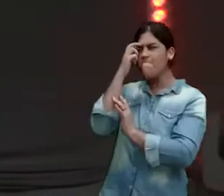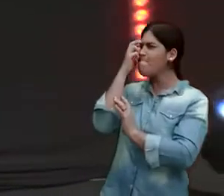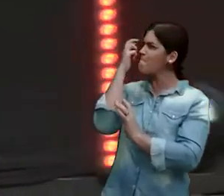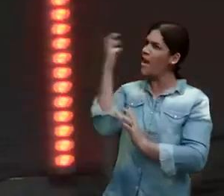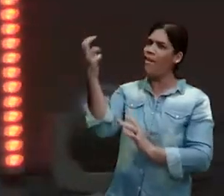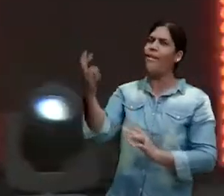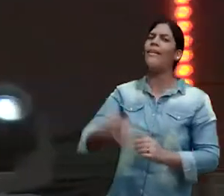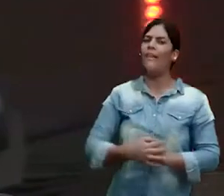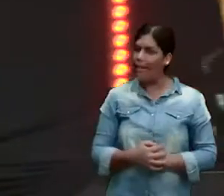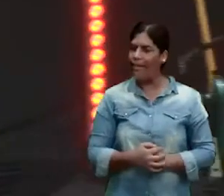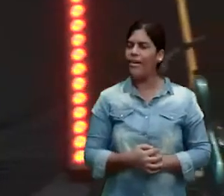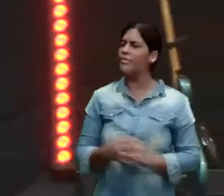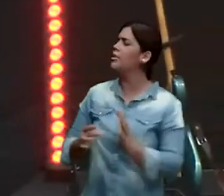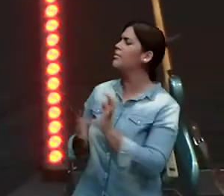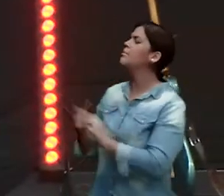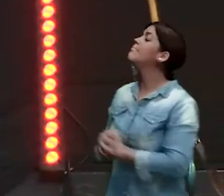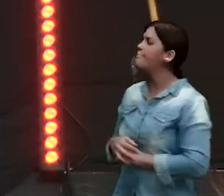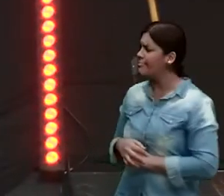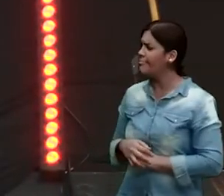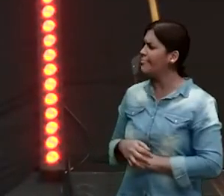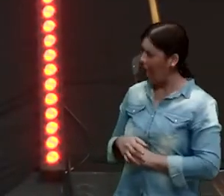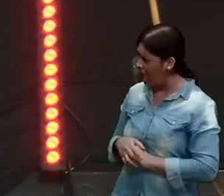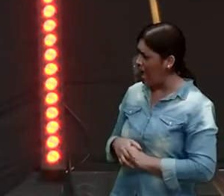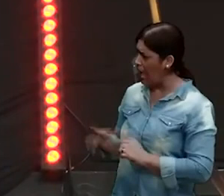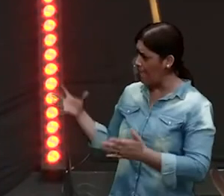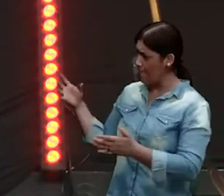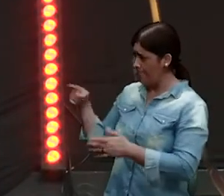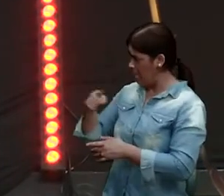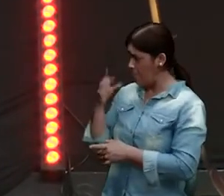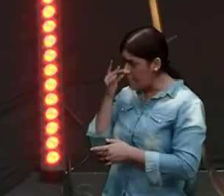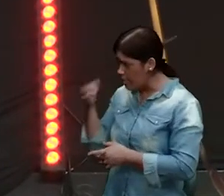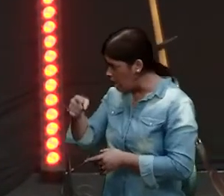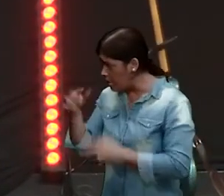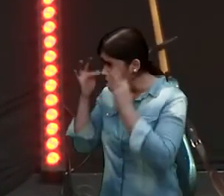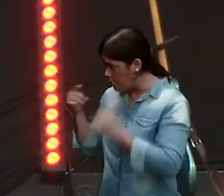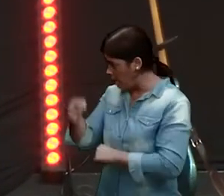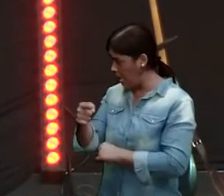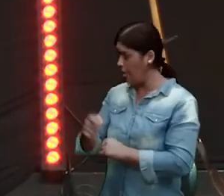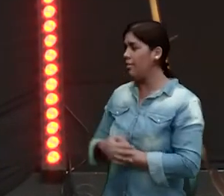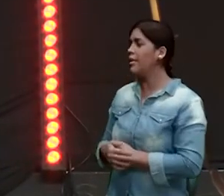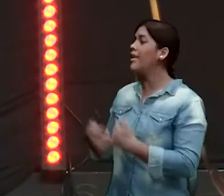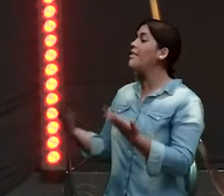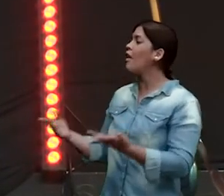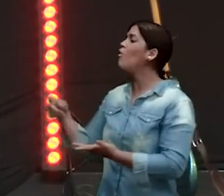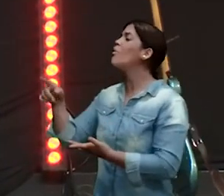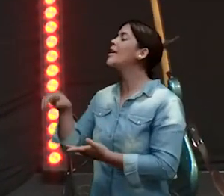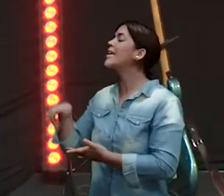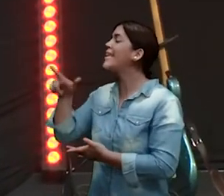e olha categoria ele falou assim Ah ela foi pega em Adultério foi tá e quem não tem